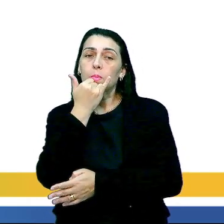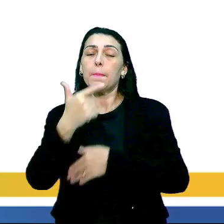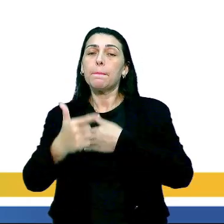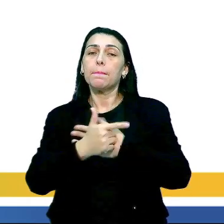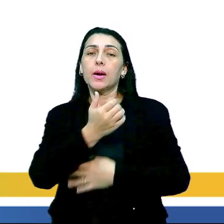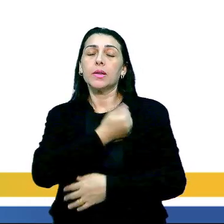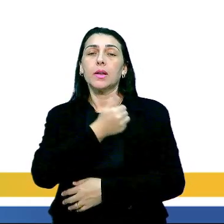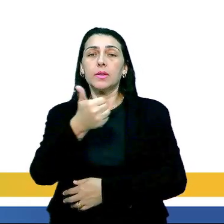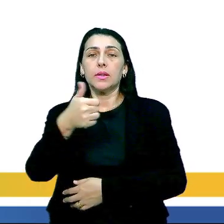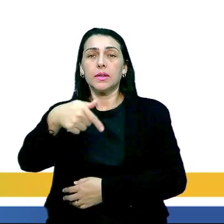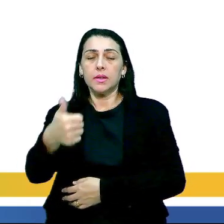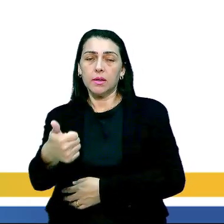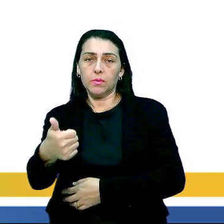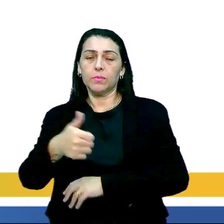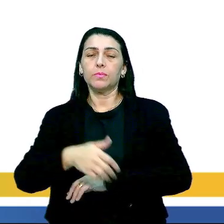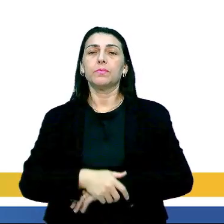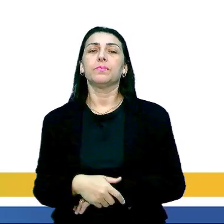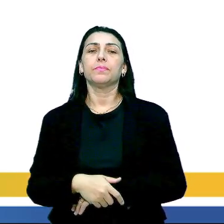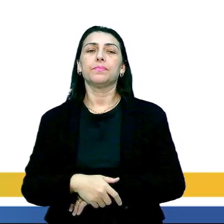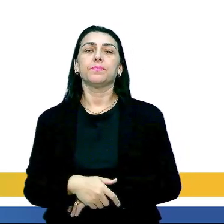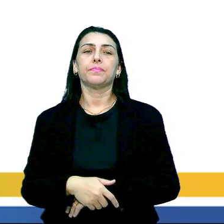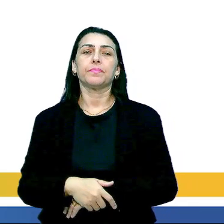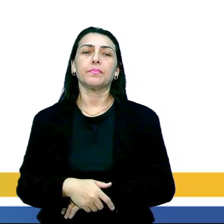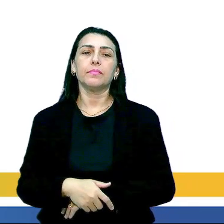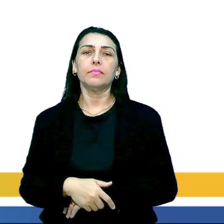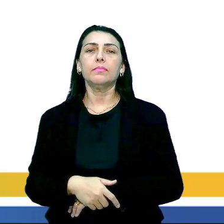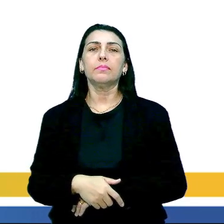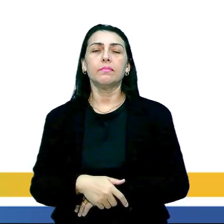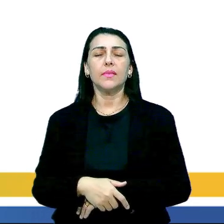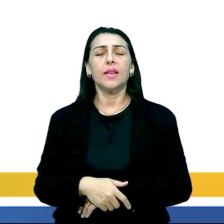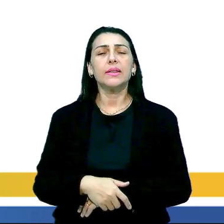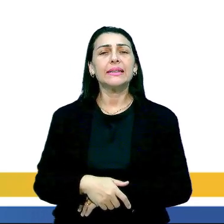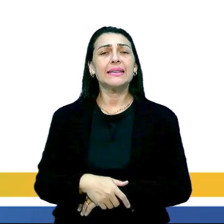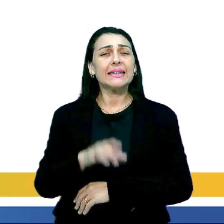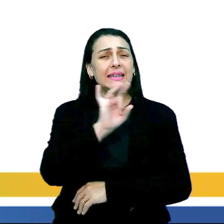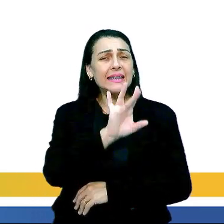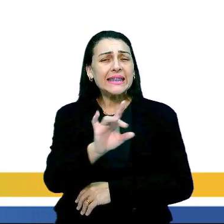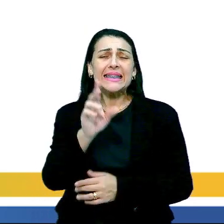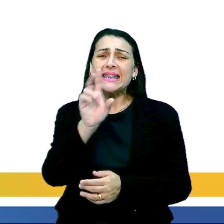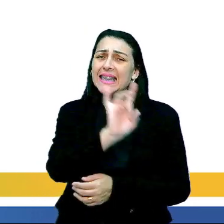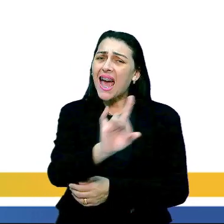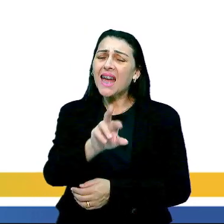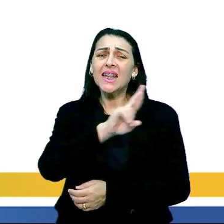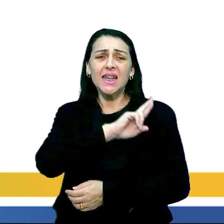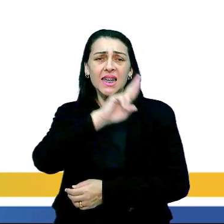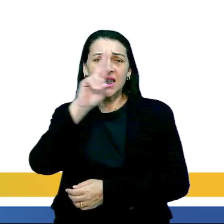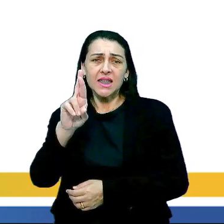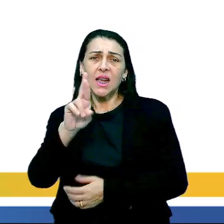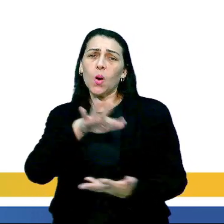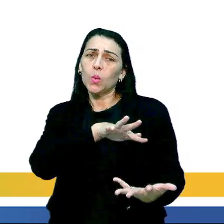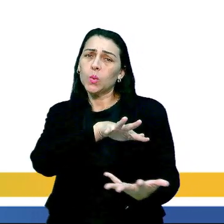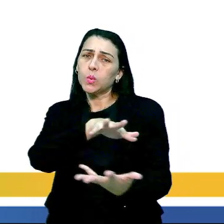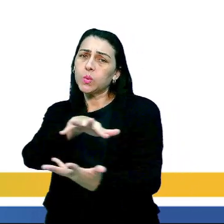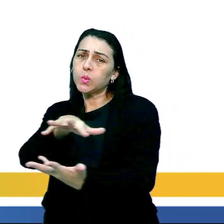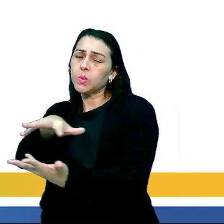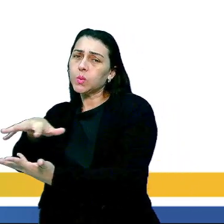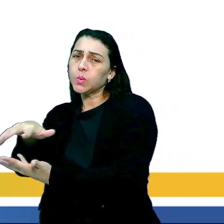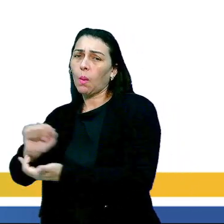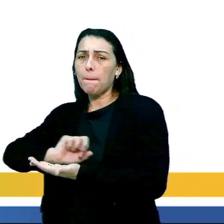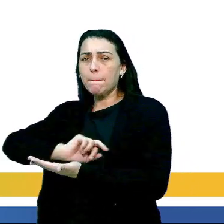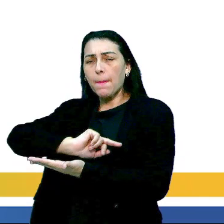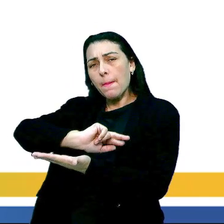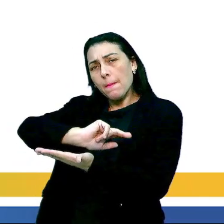página 171. Se cada religião é um universo complexo